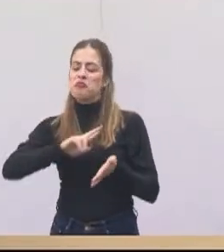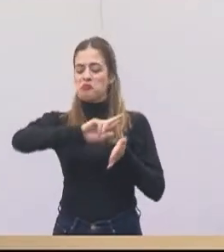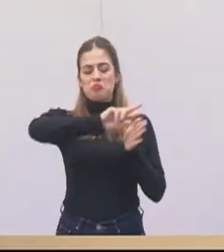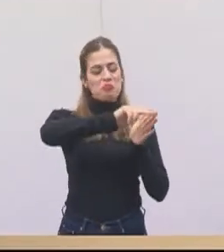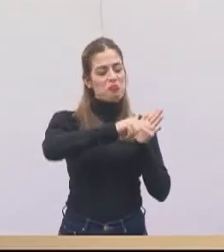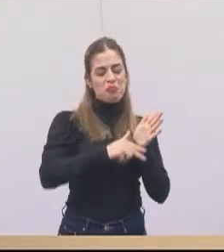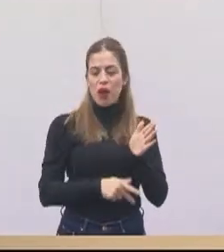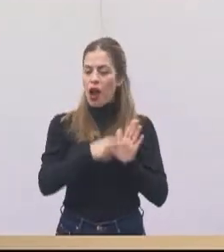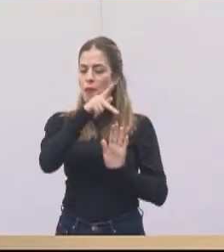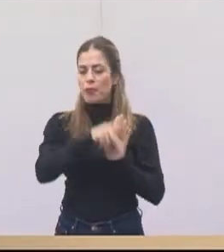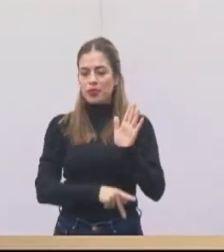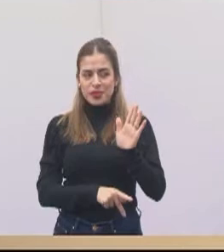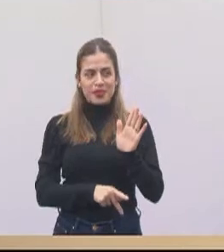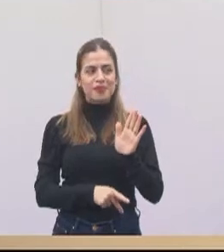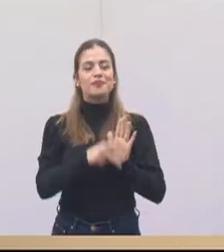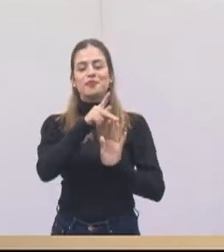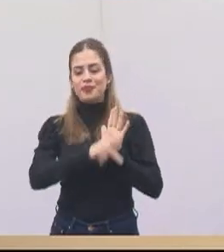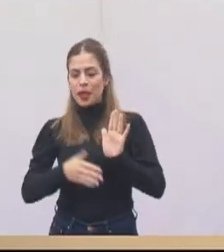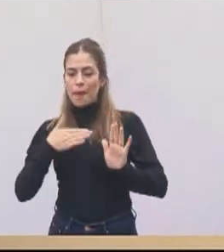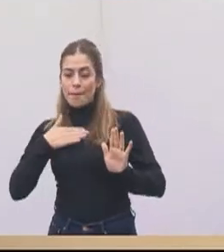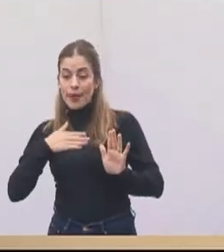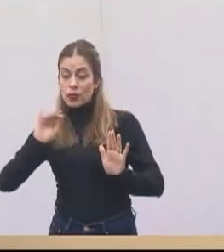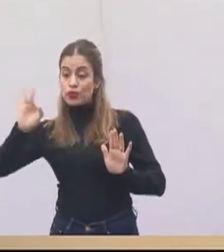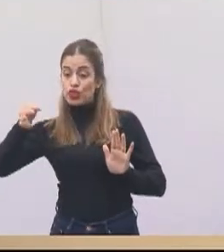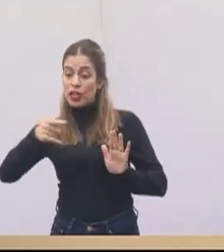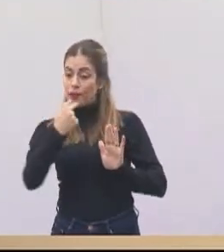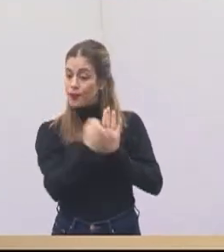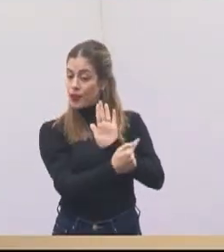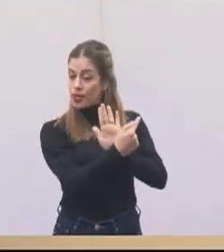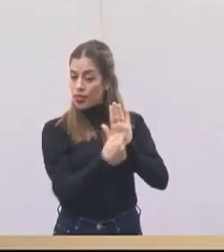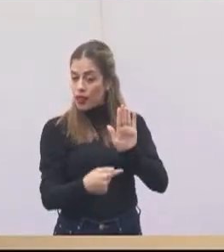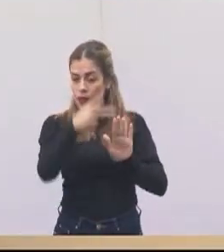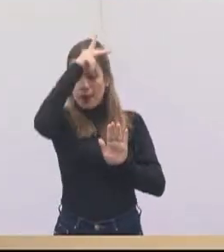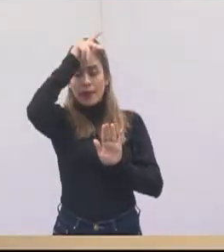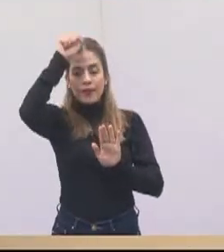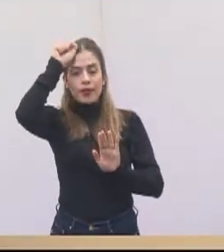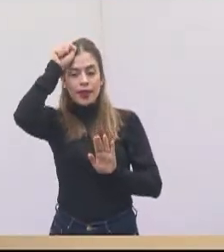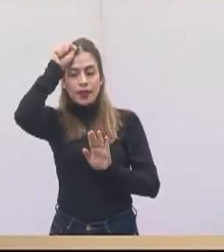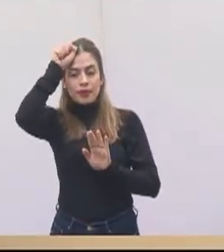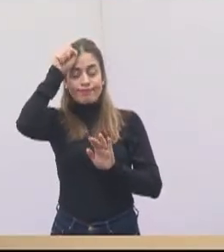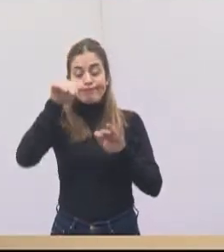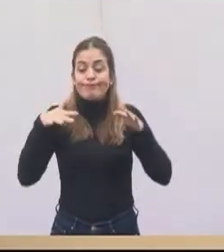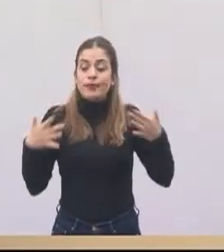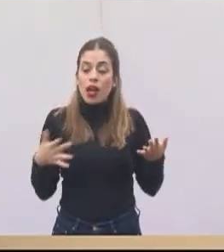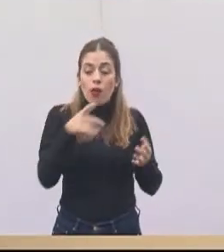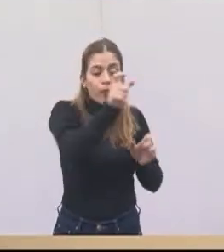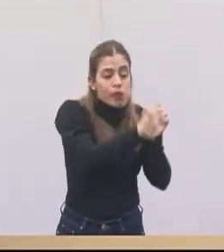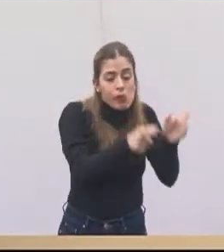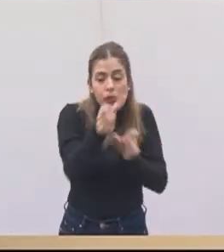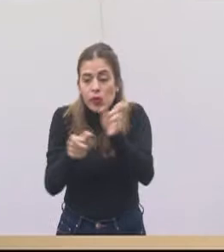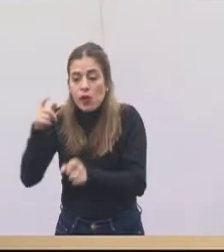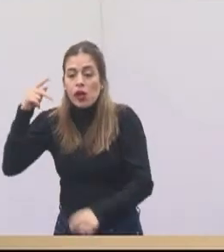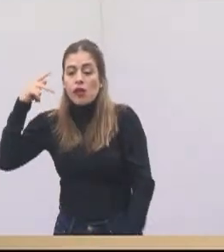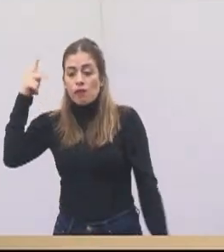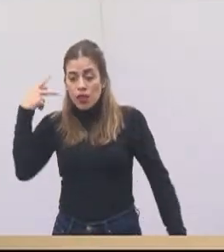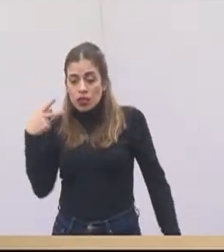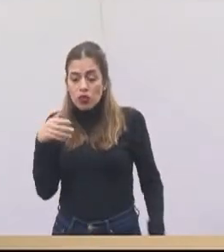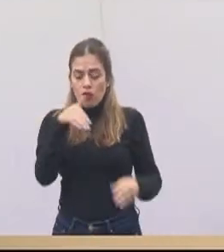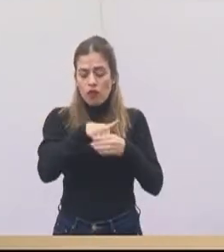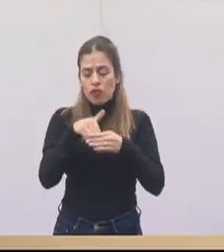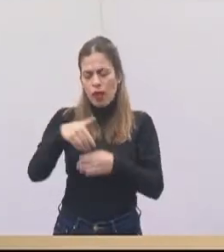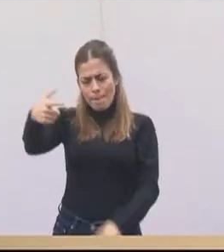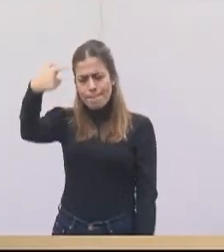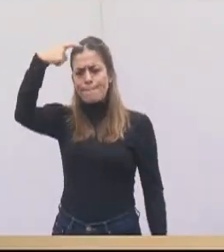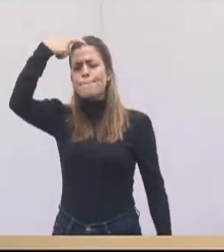foi vetado pelo prefeito. Então, assim, eu acho que cada vereador tem que votar conforme a sua consciência, tem que votar